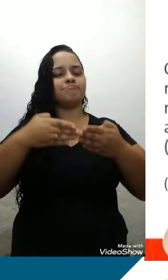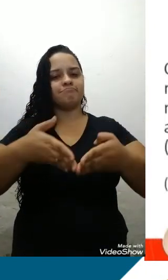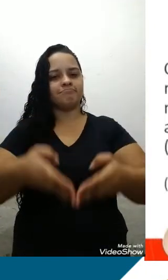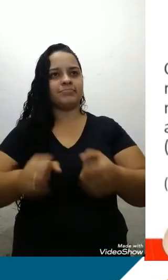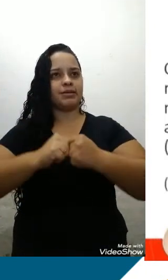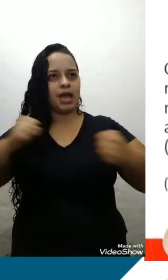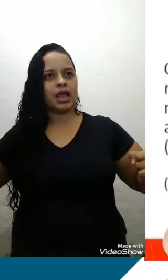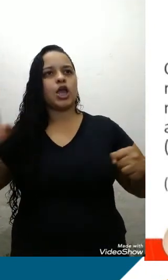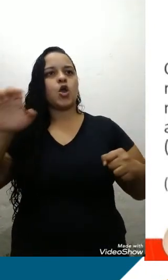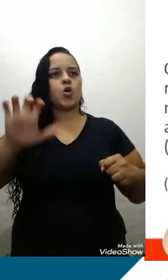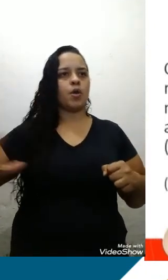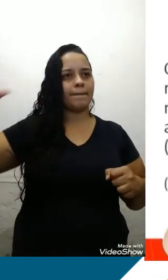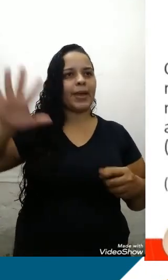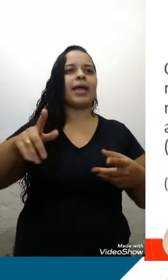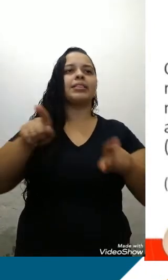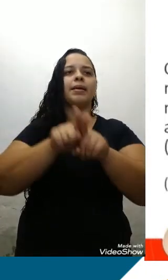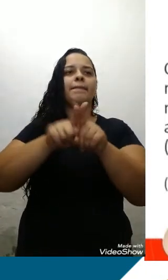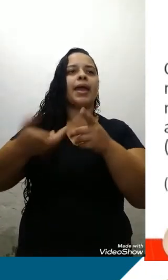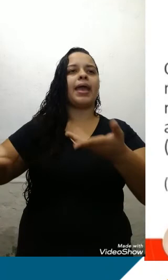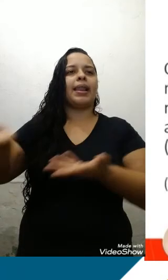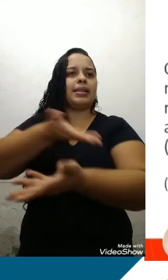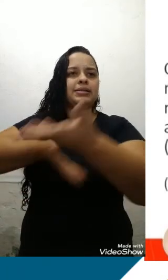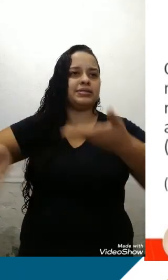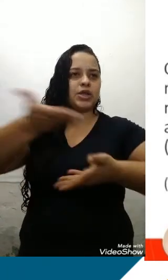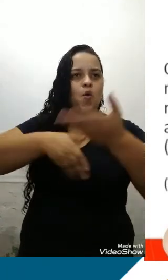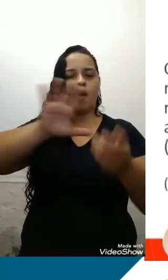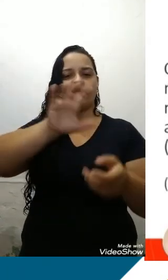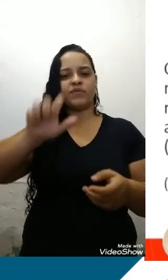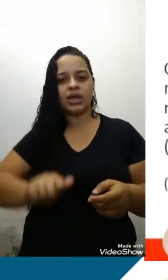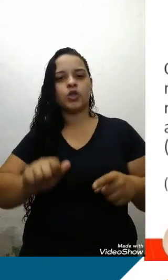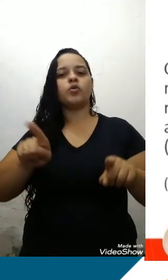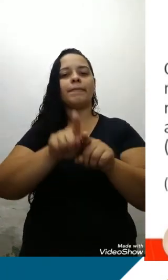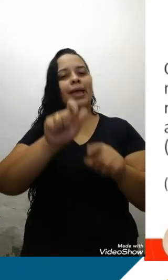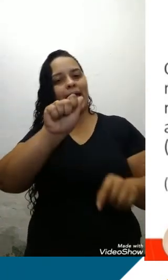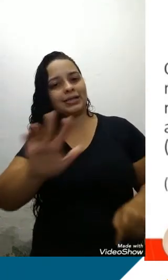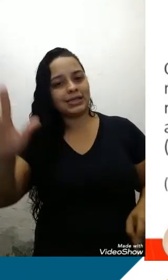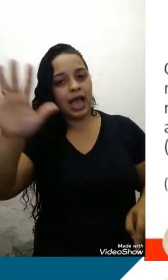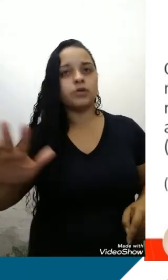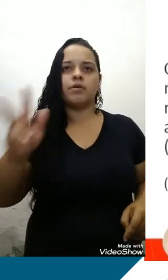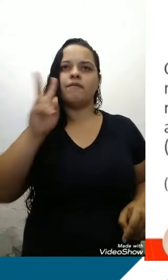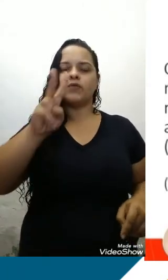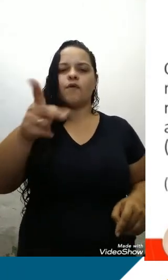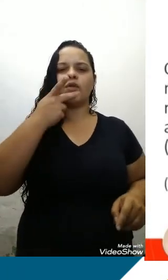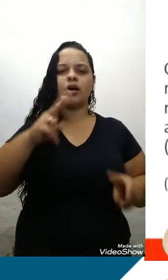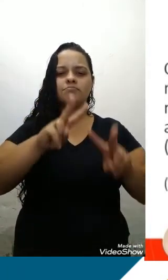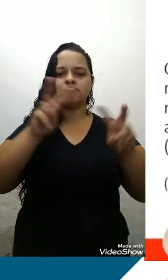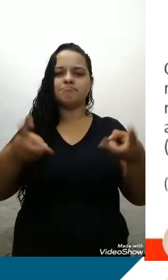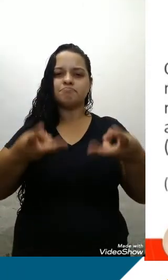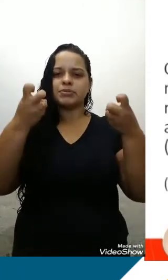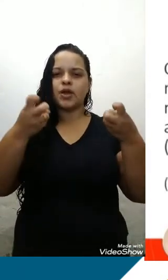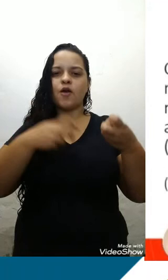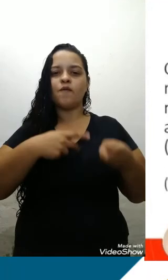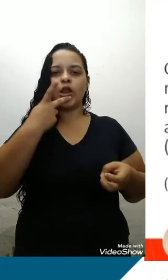e as novas relações com os africanos e asiáticos. Notem, se eu estou falando de novas relações, faz todo sentido aquilo que